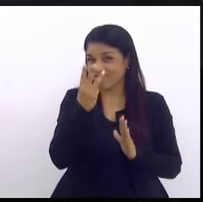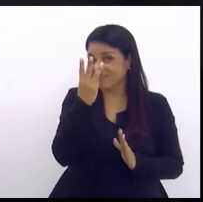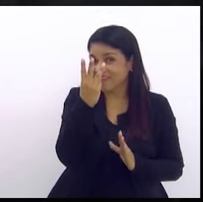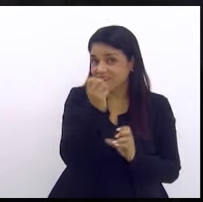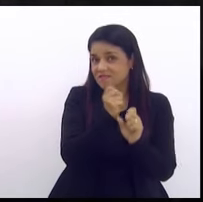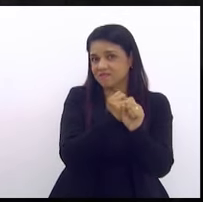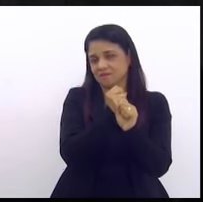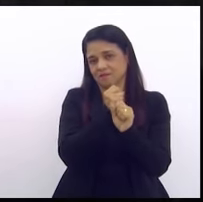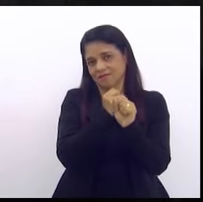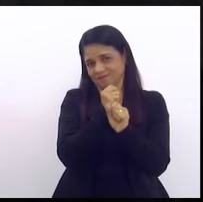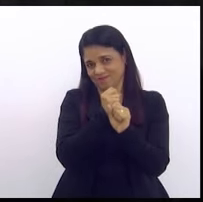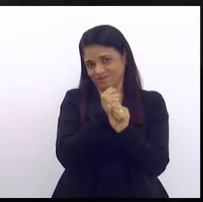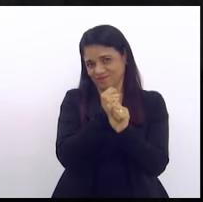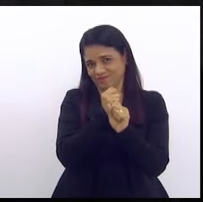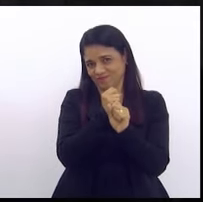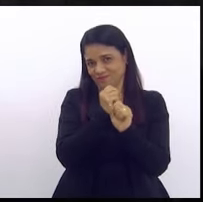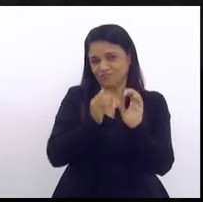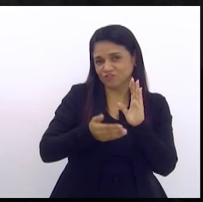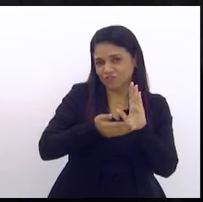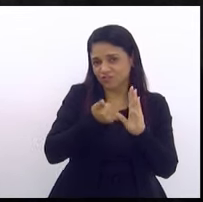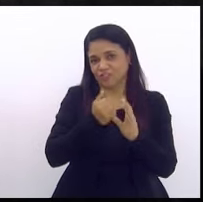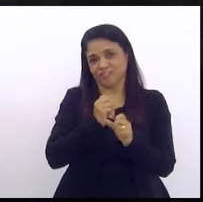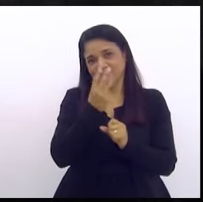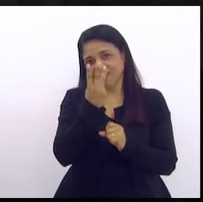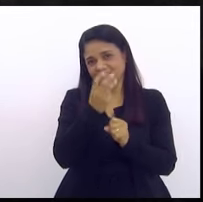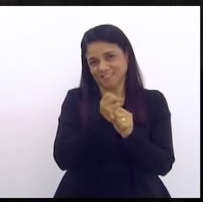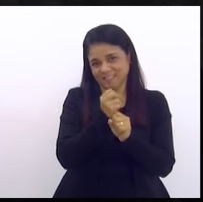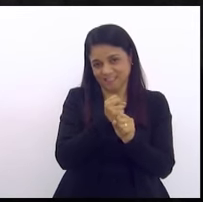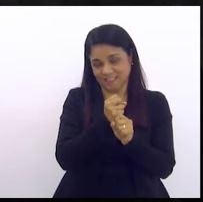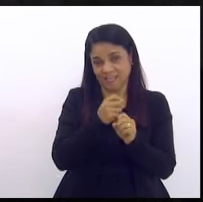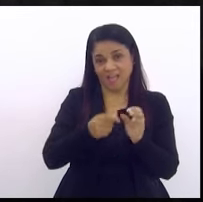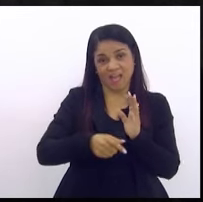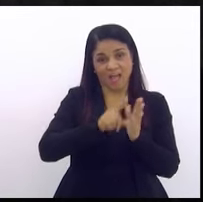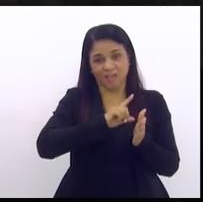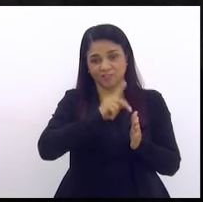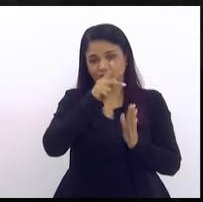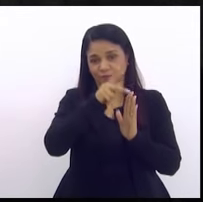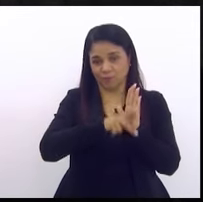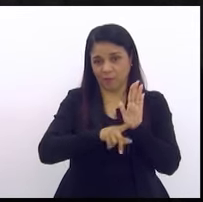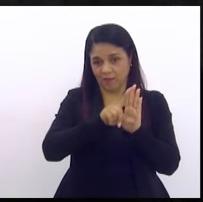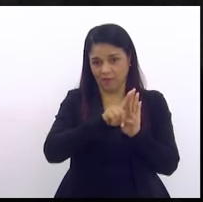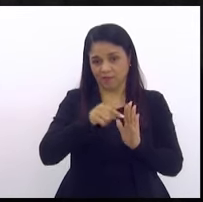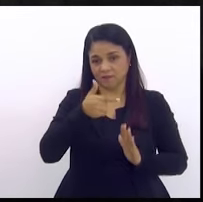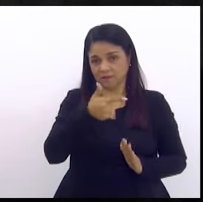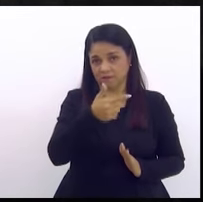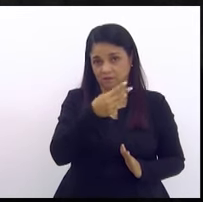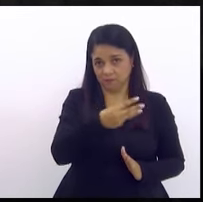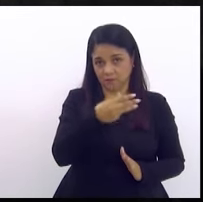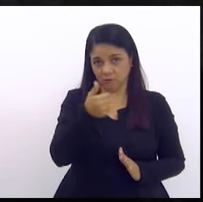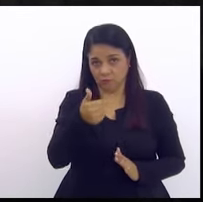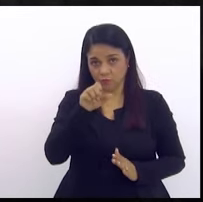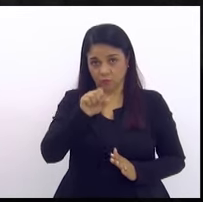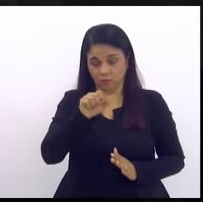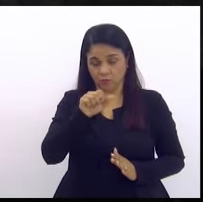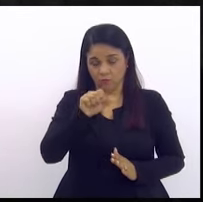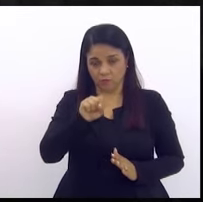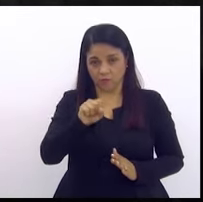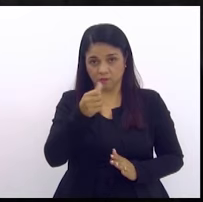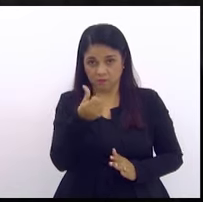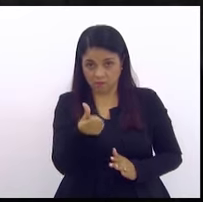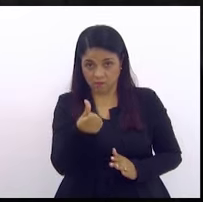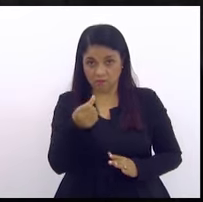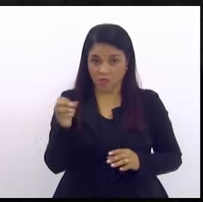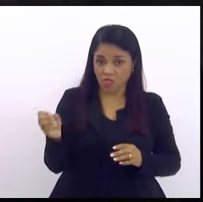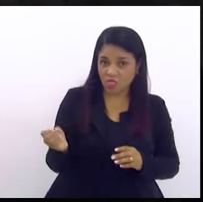3 anos. Há 3 anos. E antes do PL 3186, ele já veio dar uma